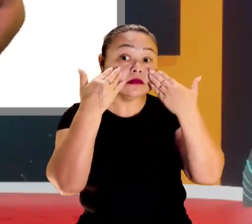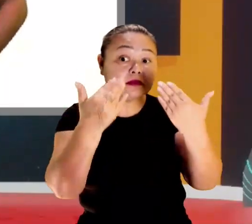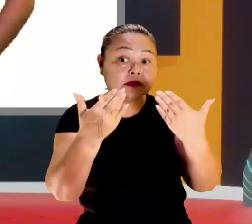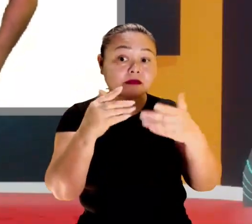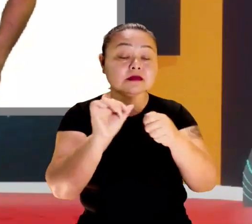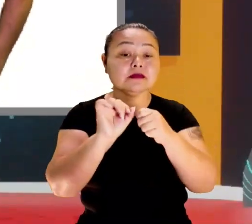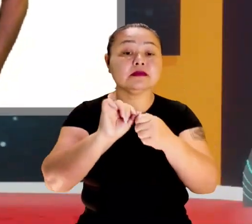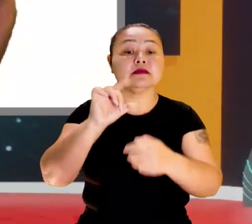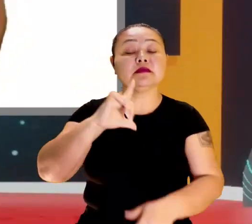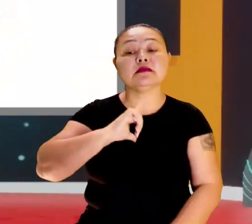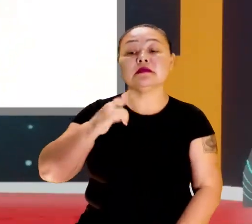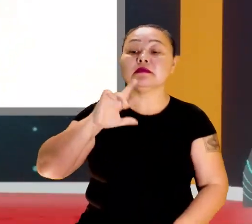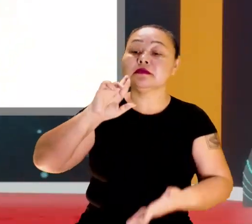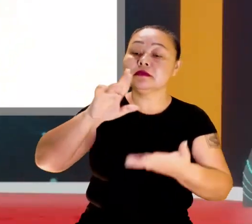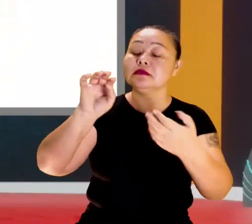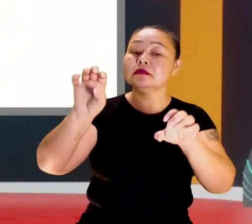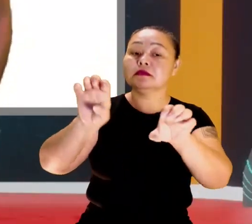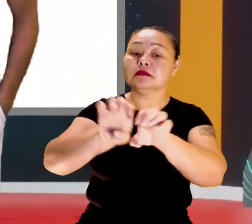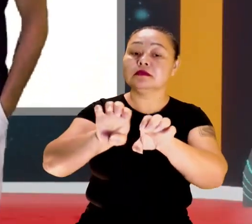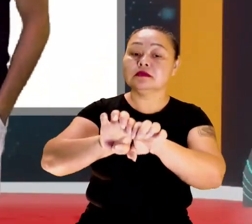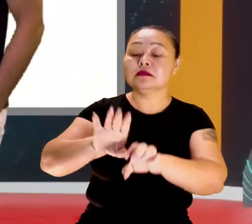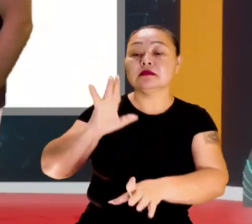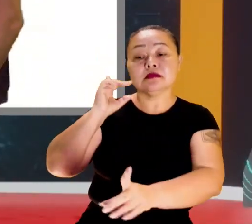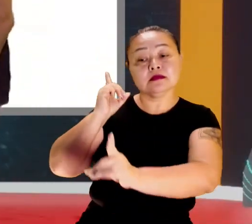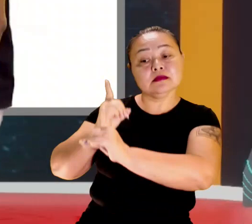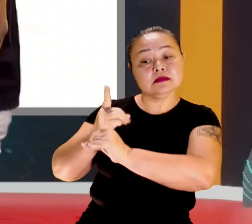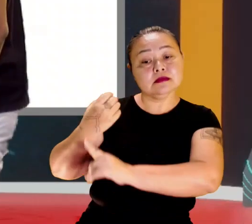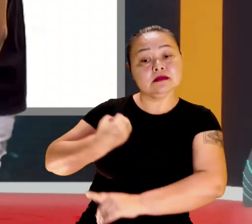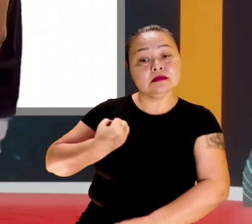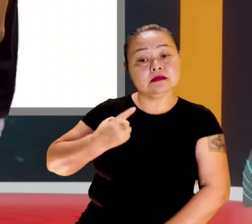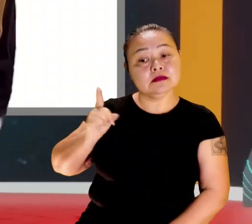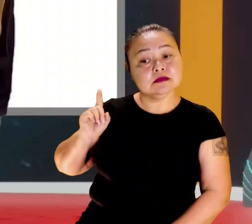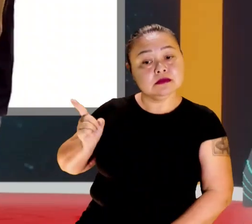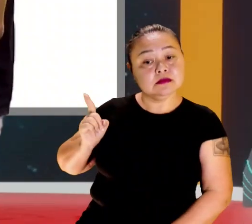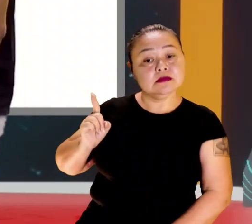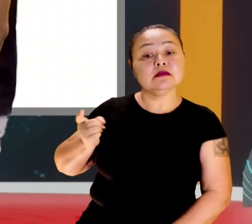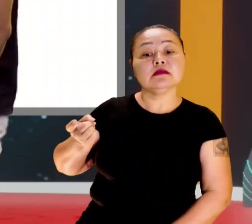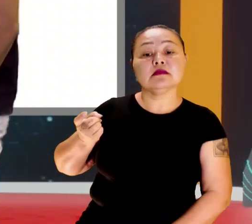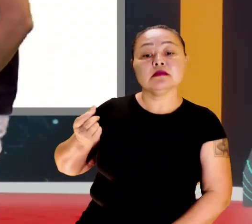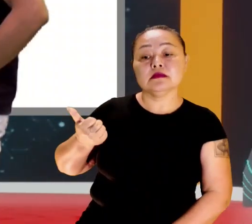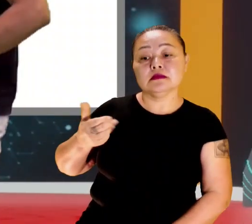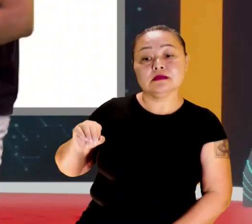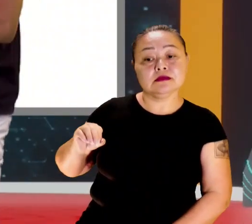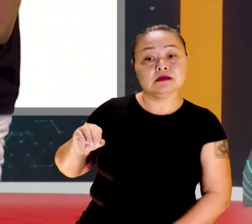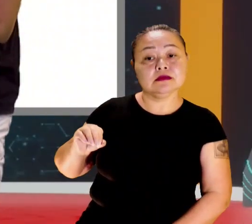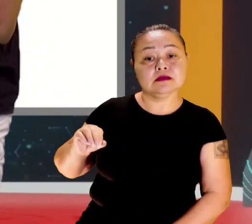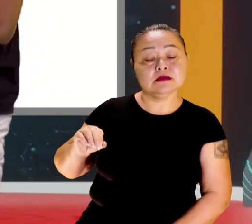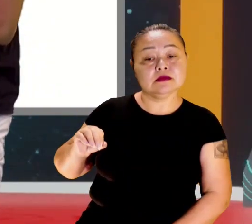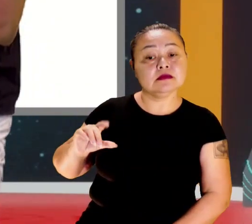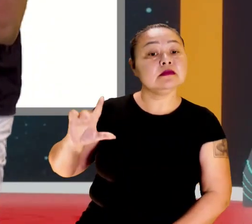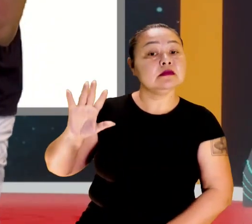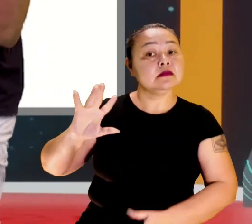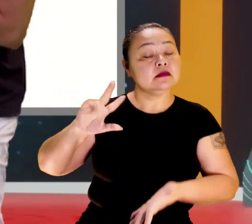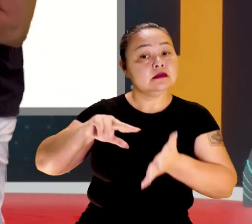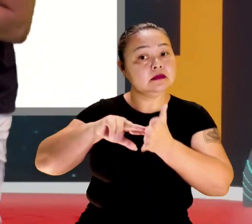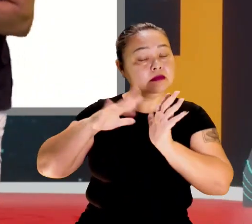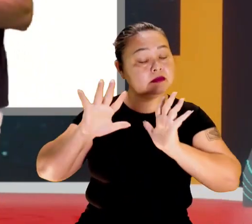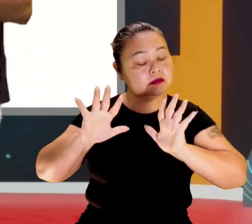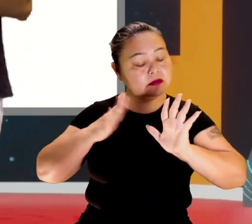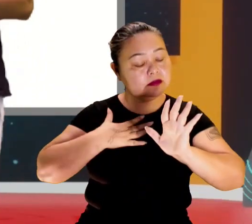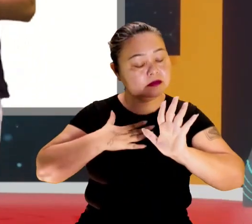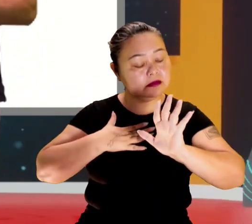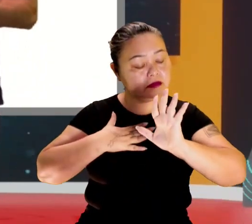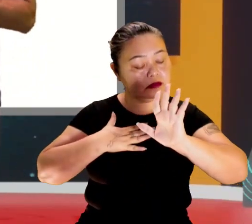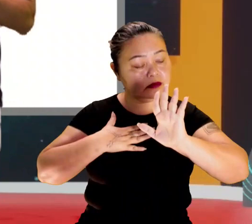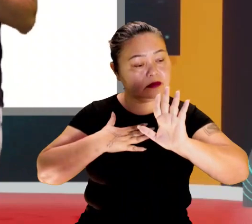estiver resolvendo equações, o valor que você achou aqui, você não achou um x valendo 10? Então quer dizer, peraí, calma,